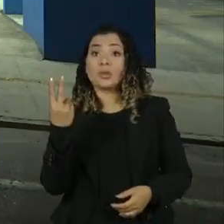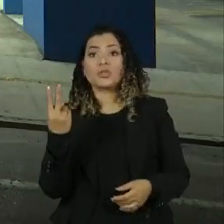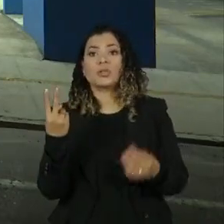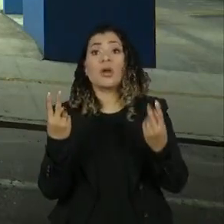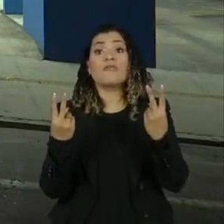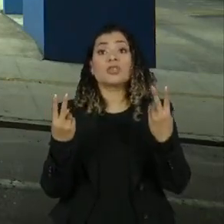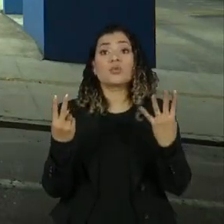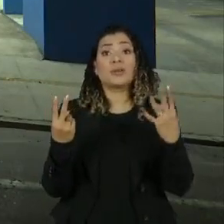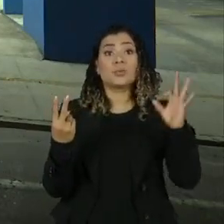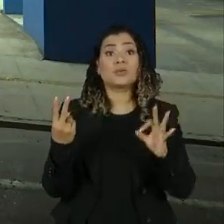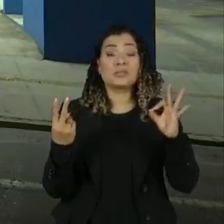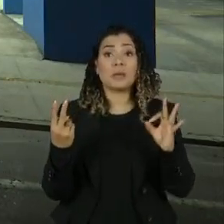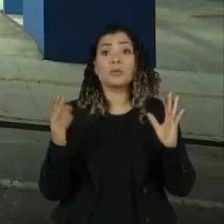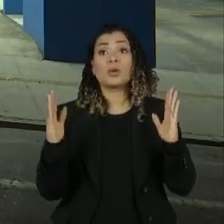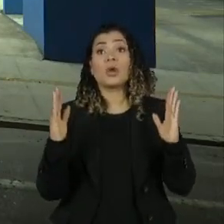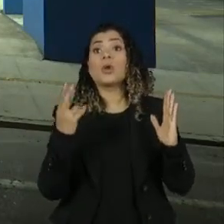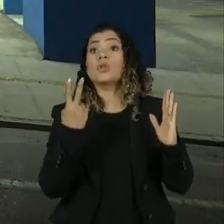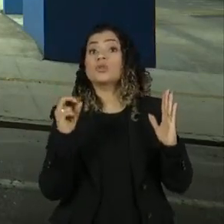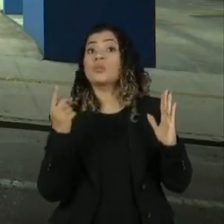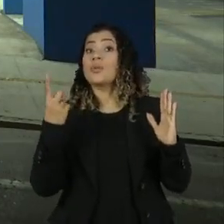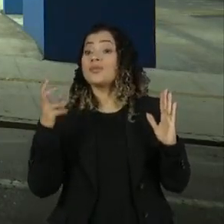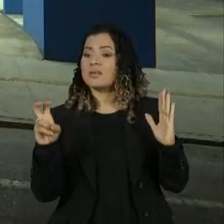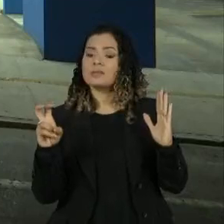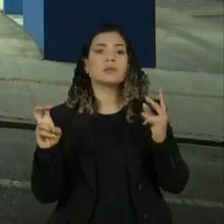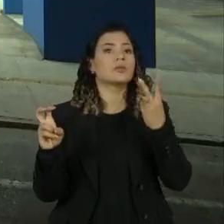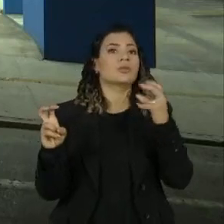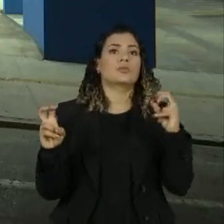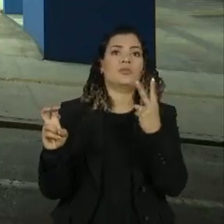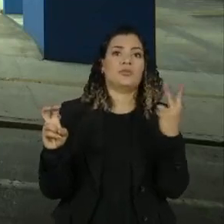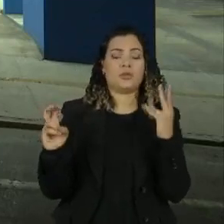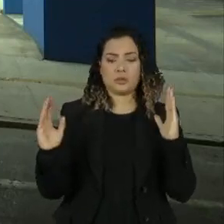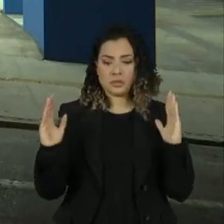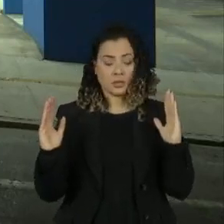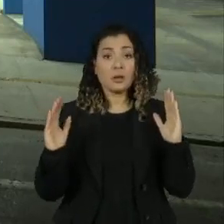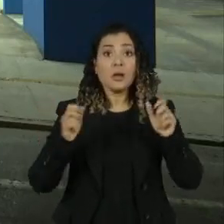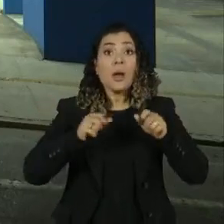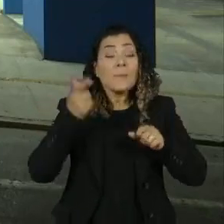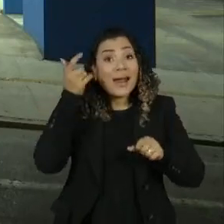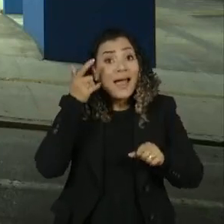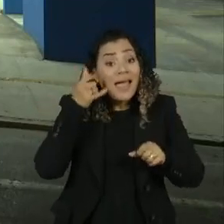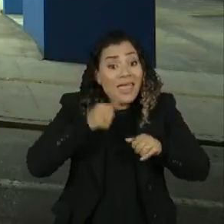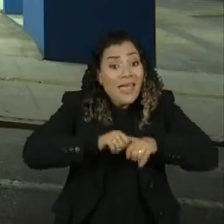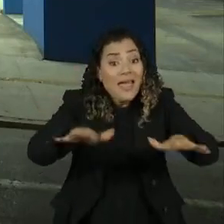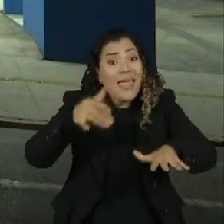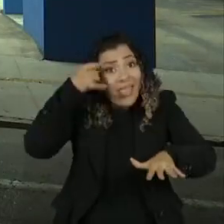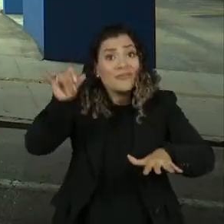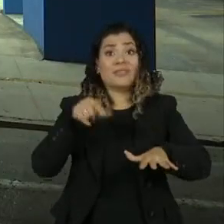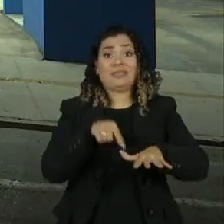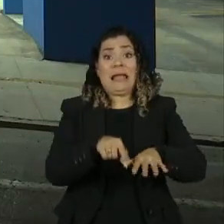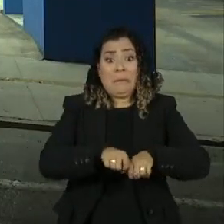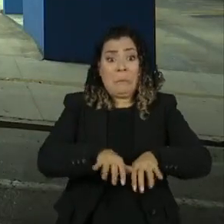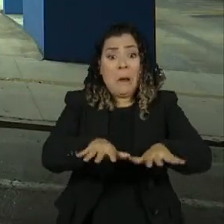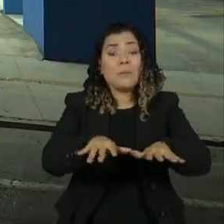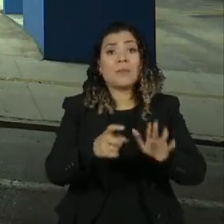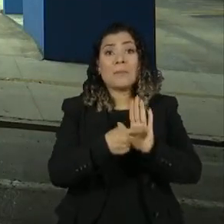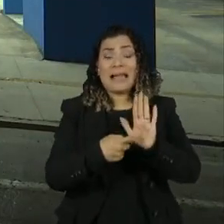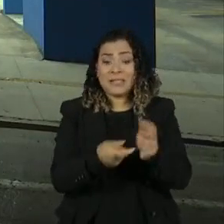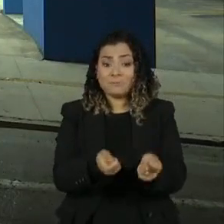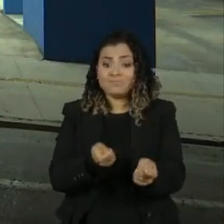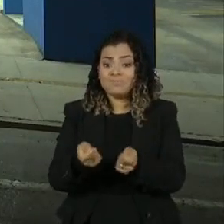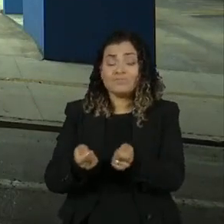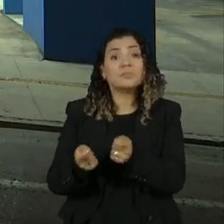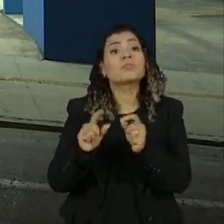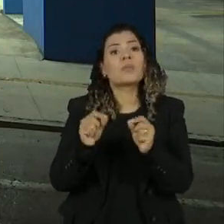24%, entre 2015 e 2022 para conter a disseminação da Resistência bacteriana são precisos alguns